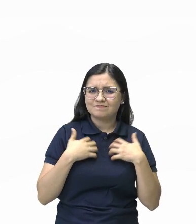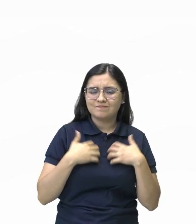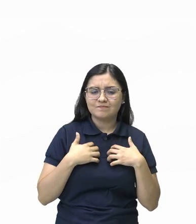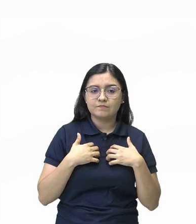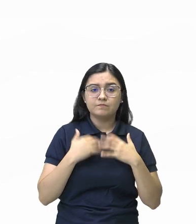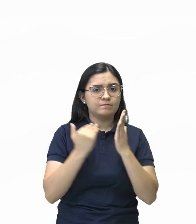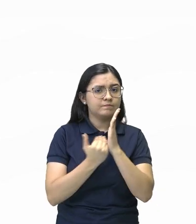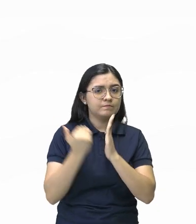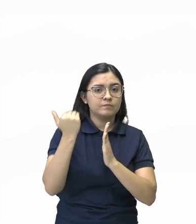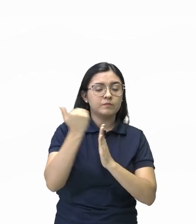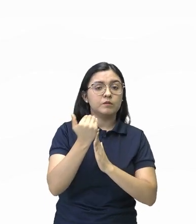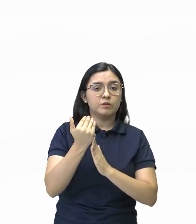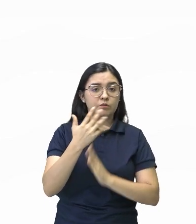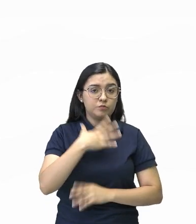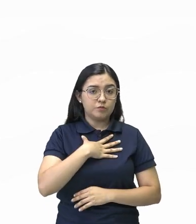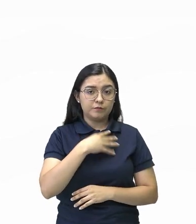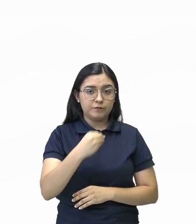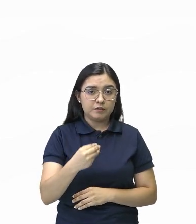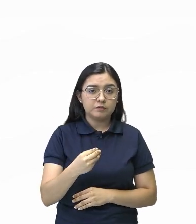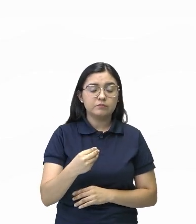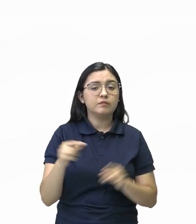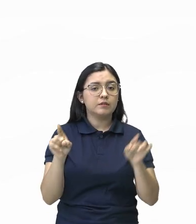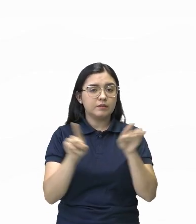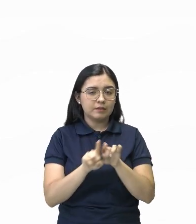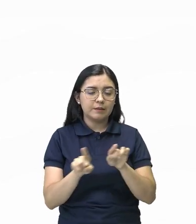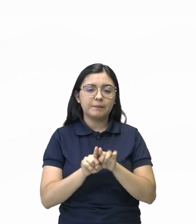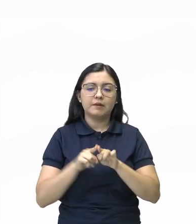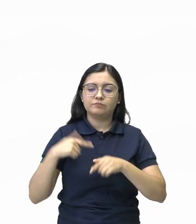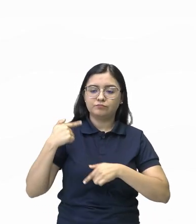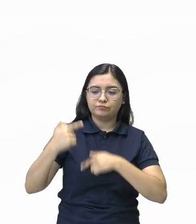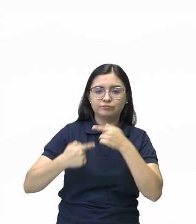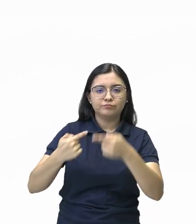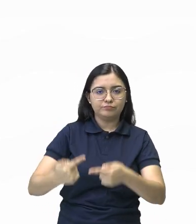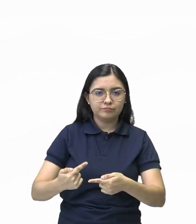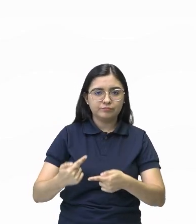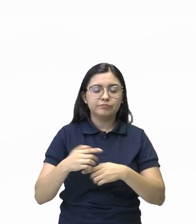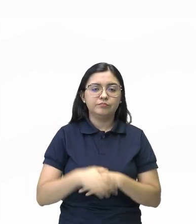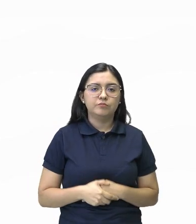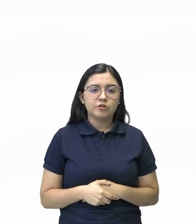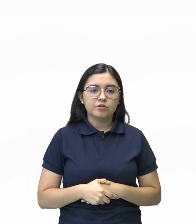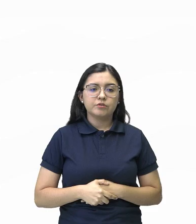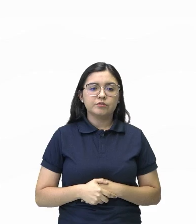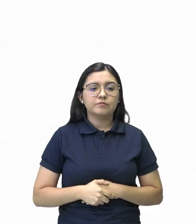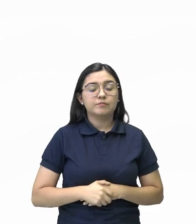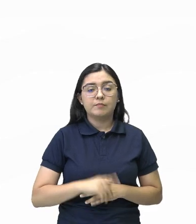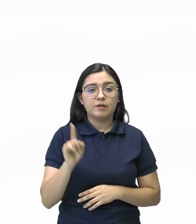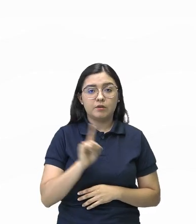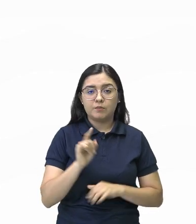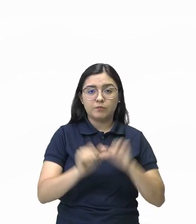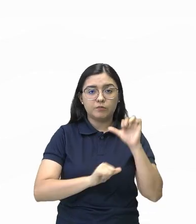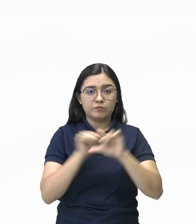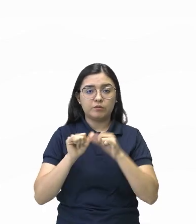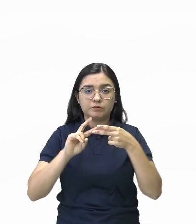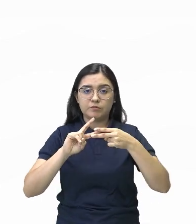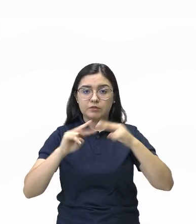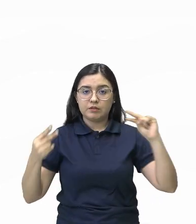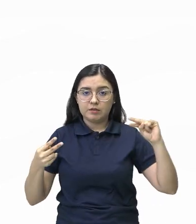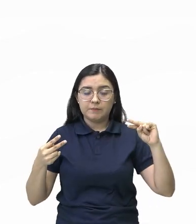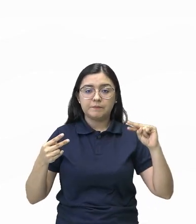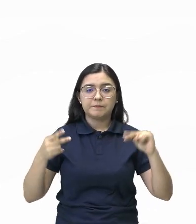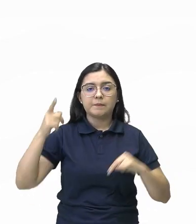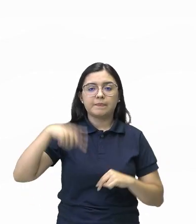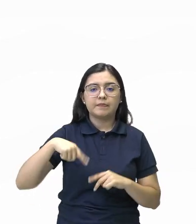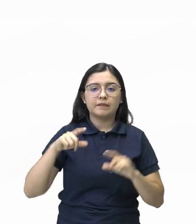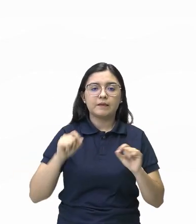os filhos sobreviventes vão apresentar esse quadro, sem alterar o DNA. Isso aí é